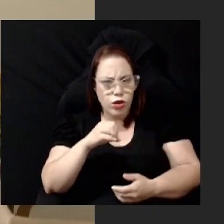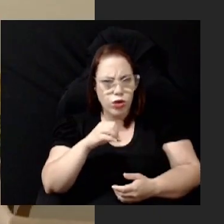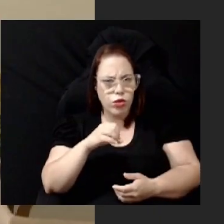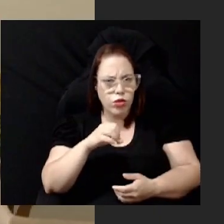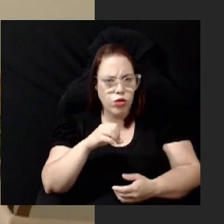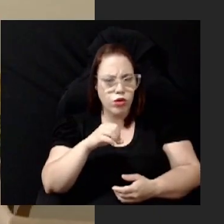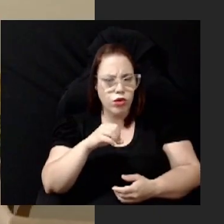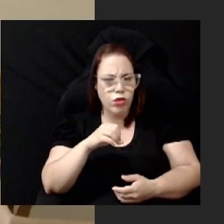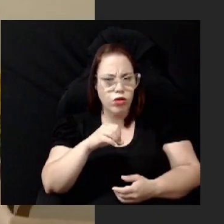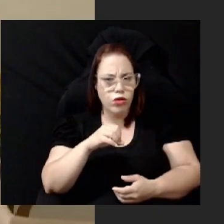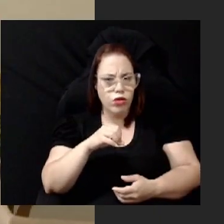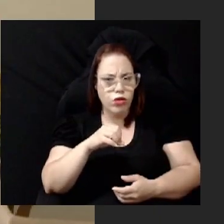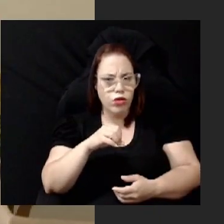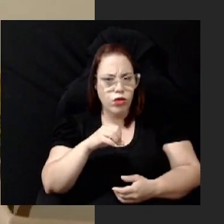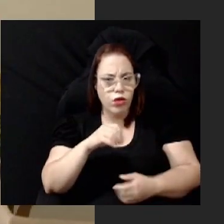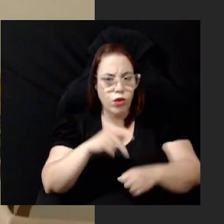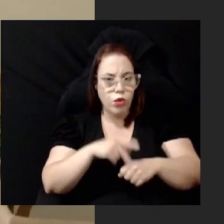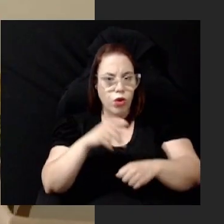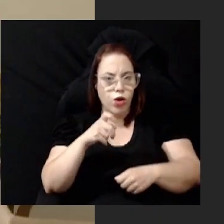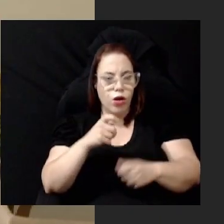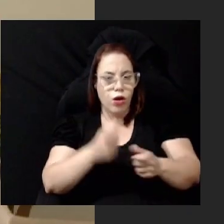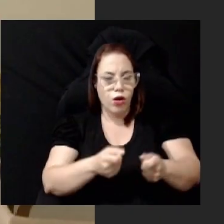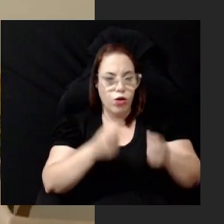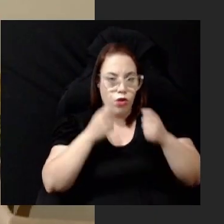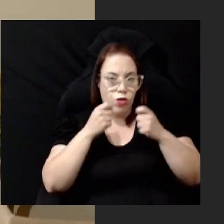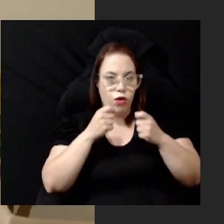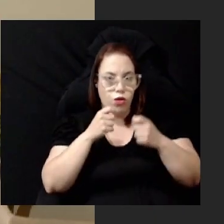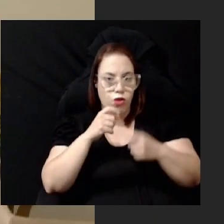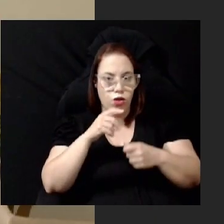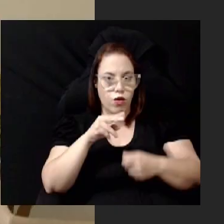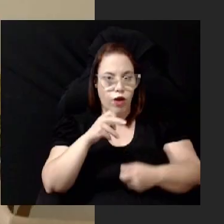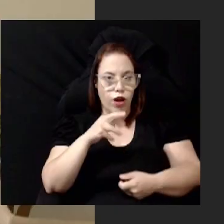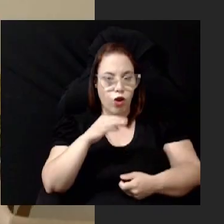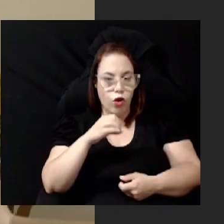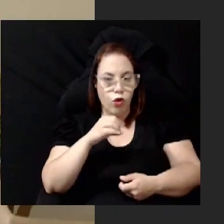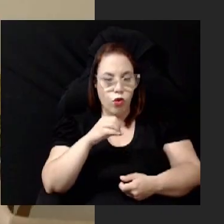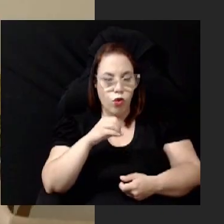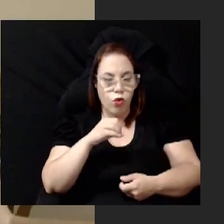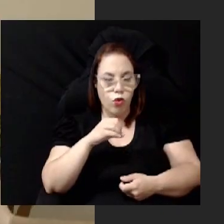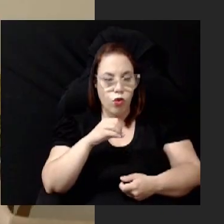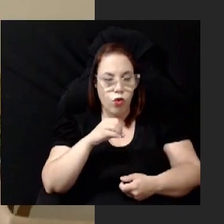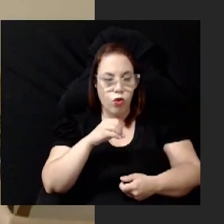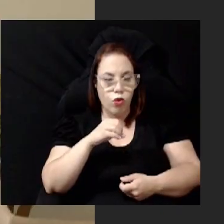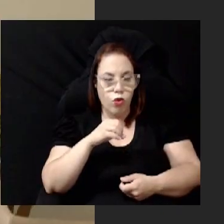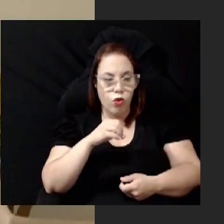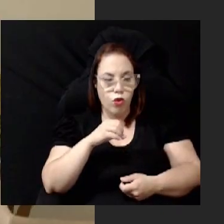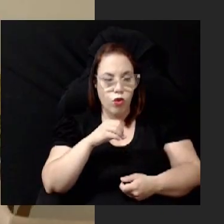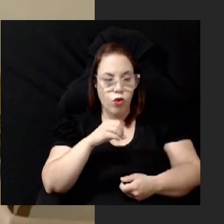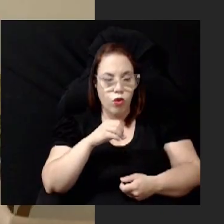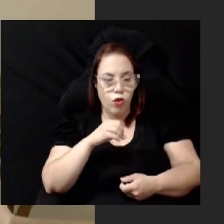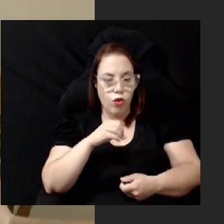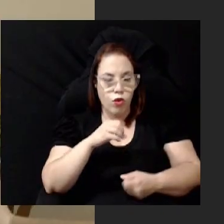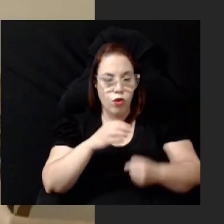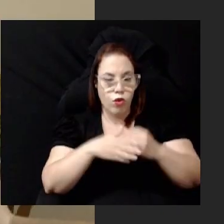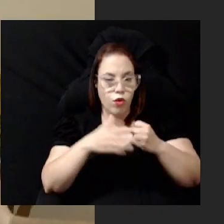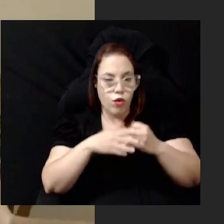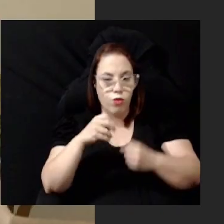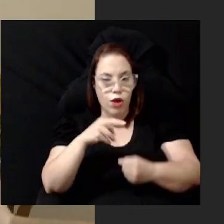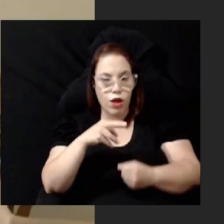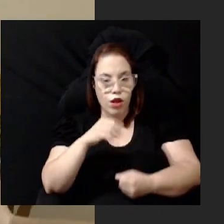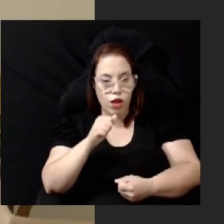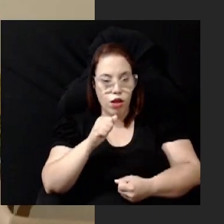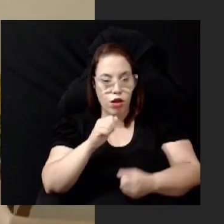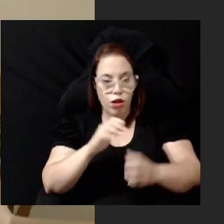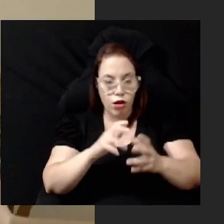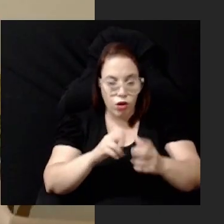os curativos que você faz no pós-operatório, curativos a vácuo, uma série de substâncias novas à base de